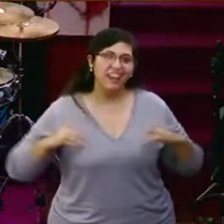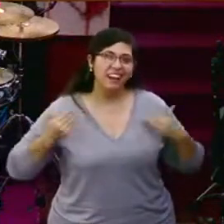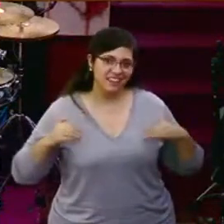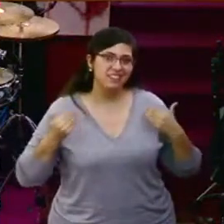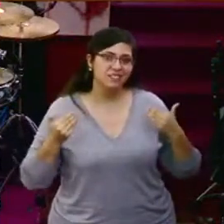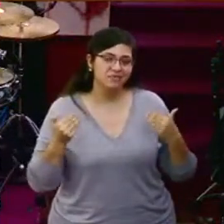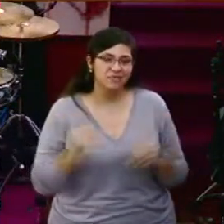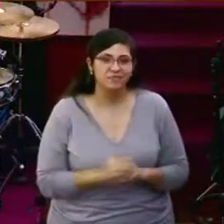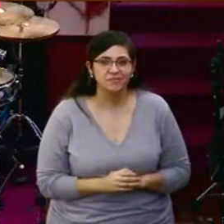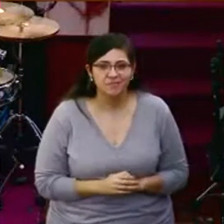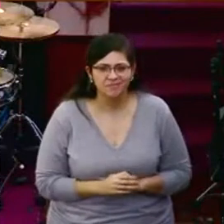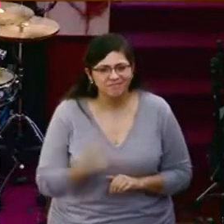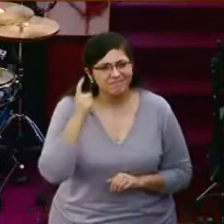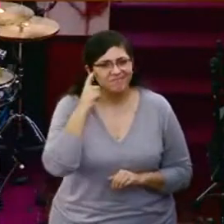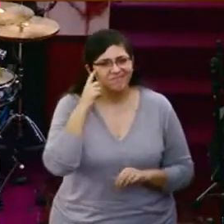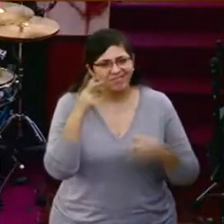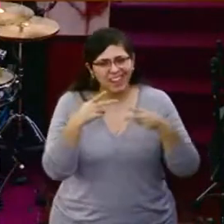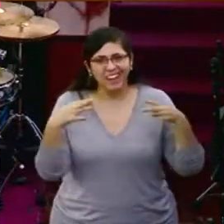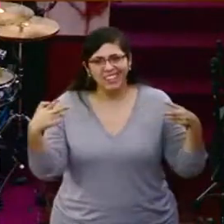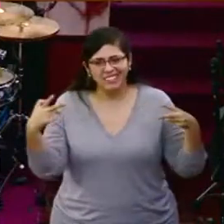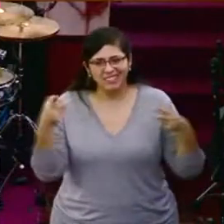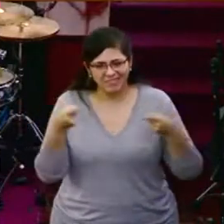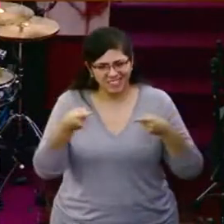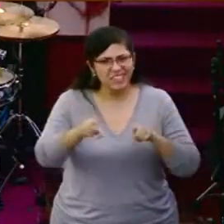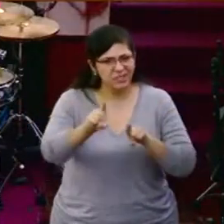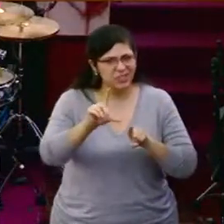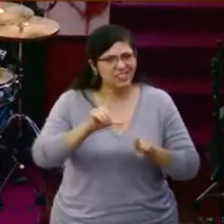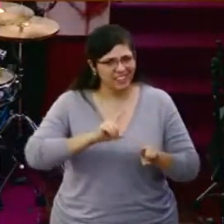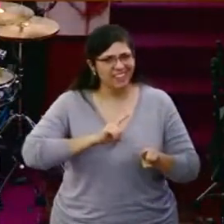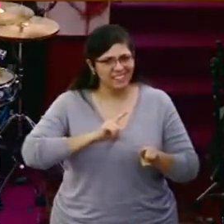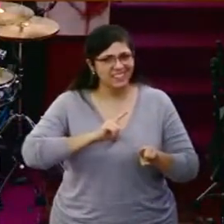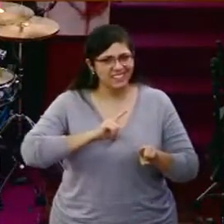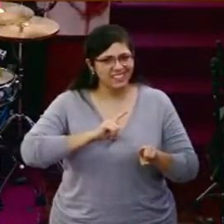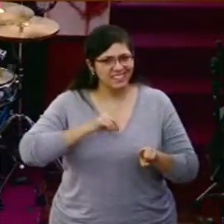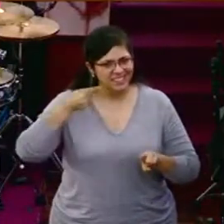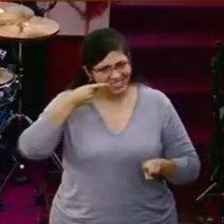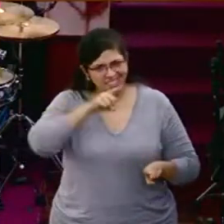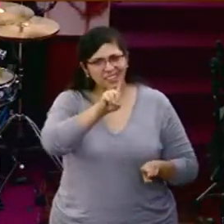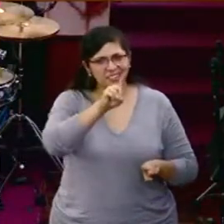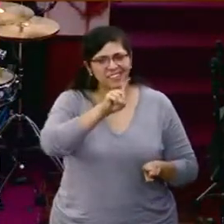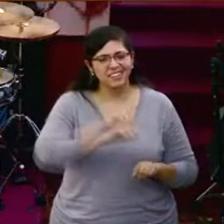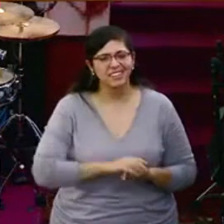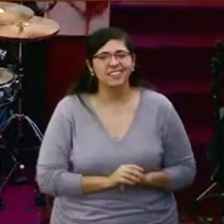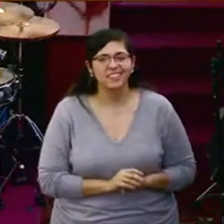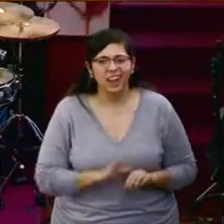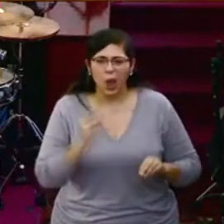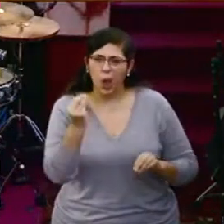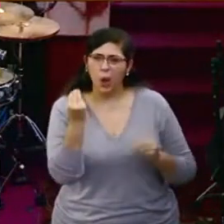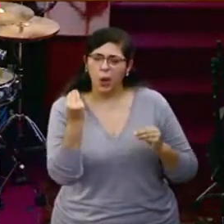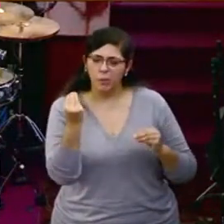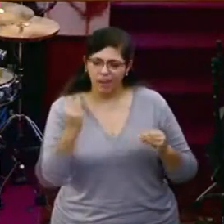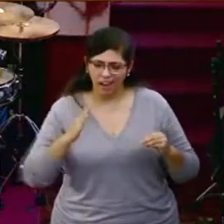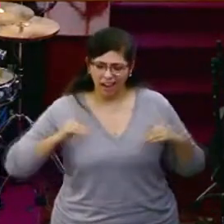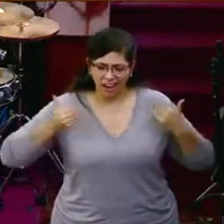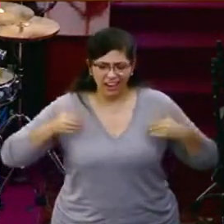então a mensagem paradoxal desafiadora como alegrar-se a partir de